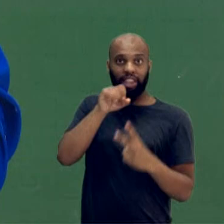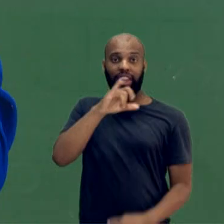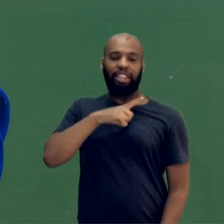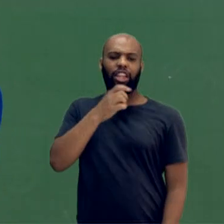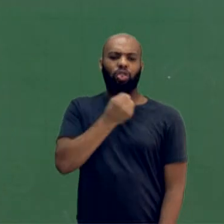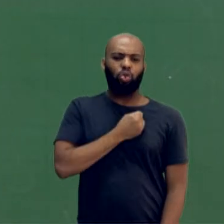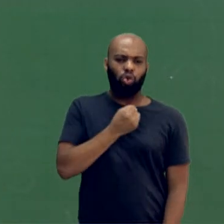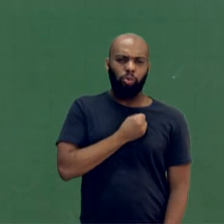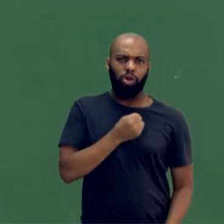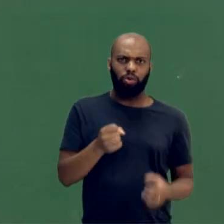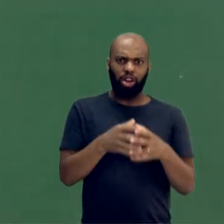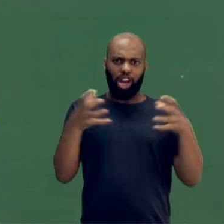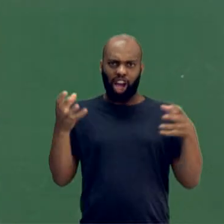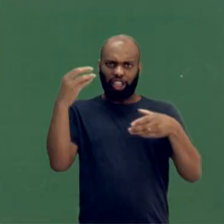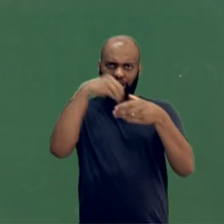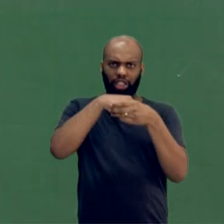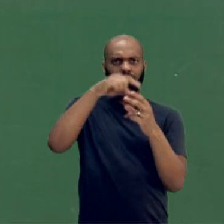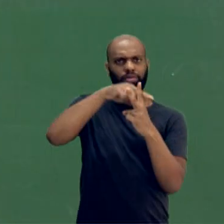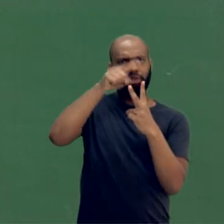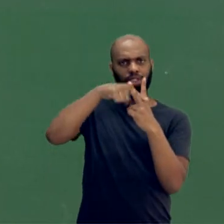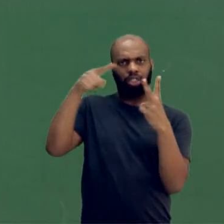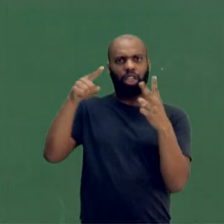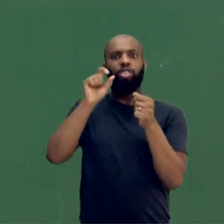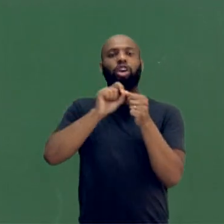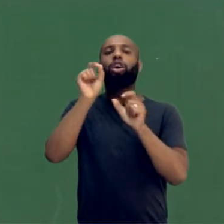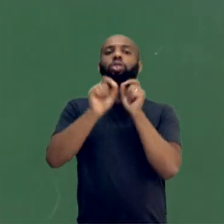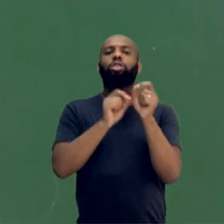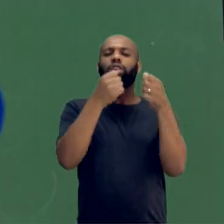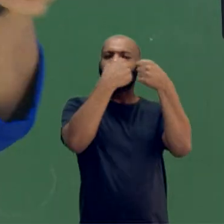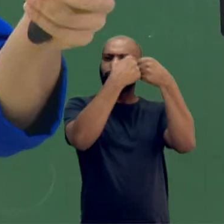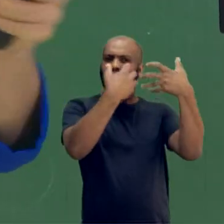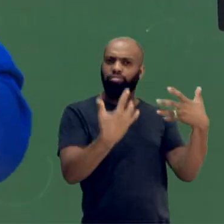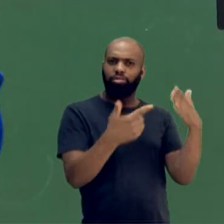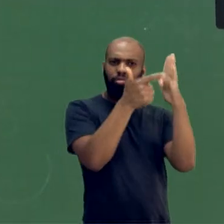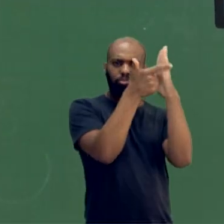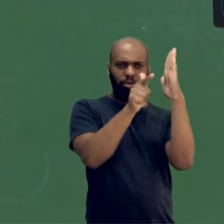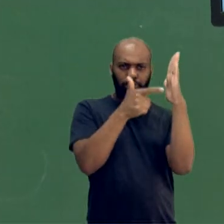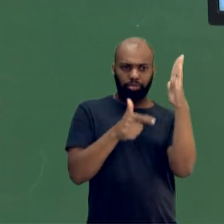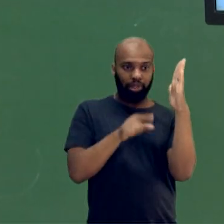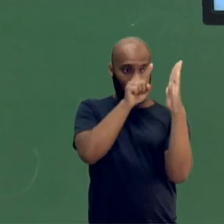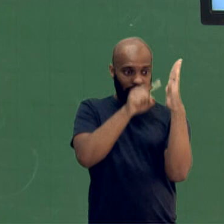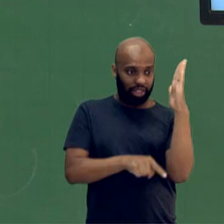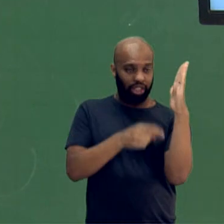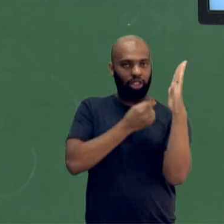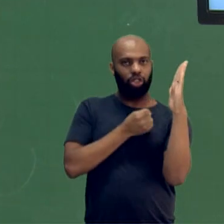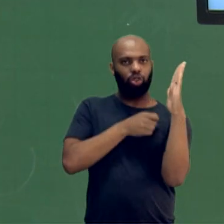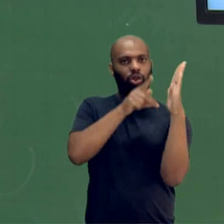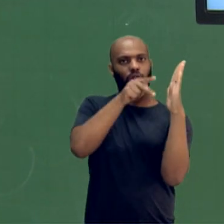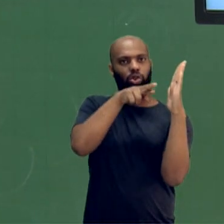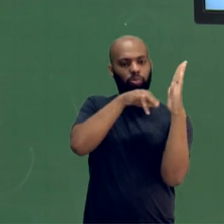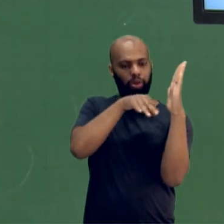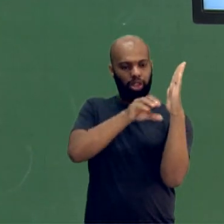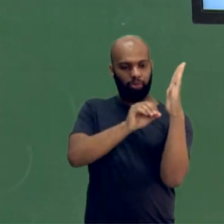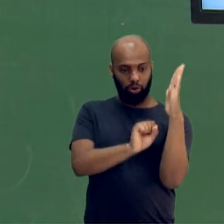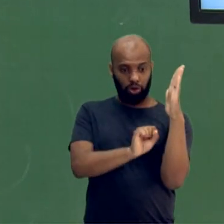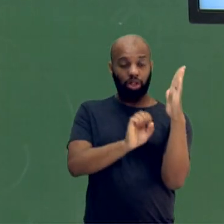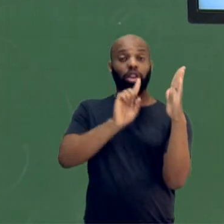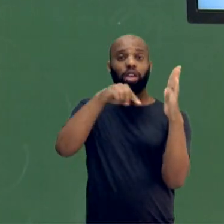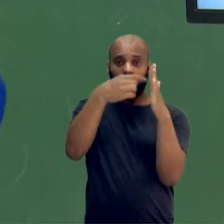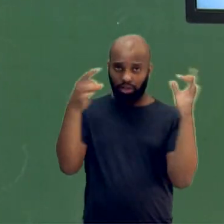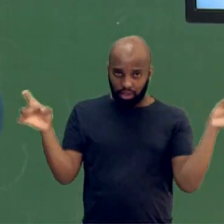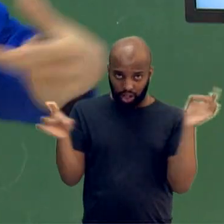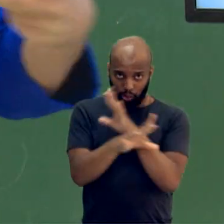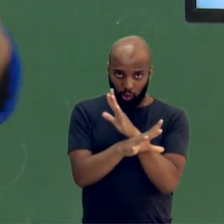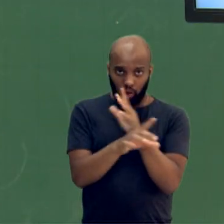pouco maior dentro do meu radical, faça a decomposição em números primos. Depois que você realizou,